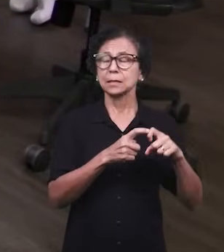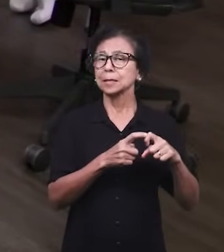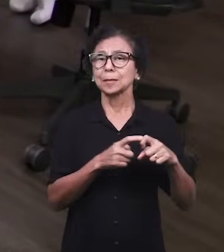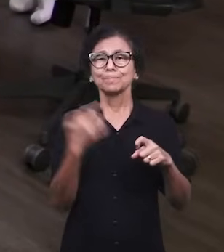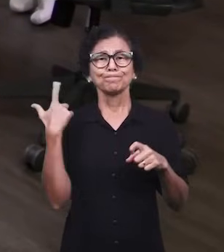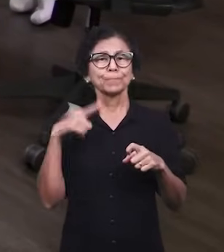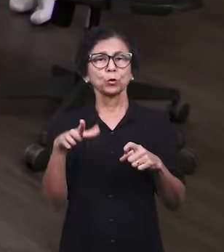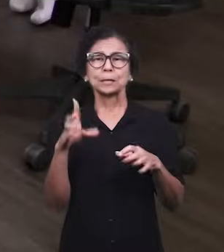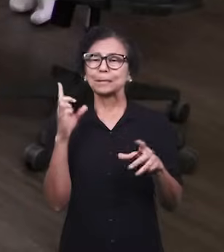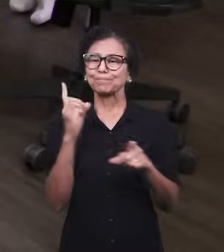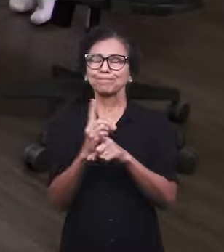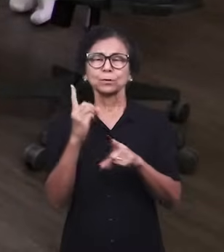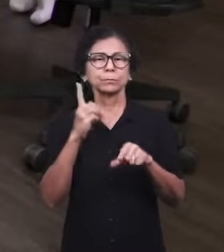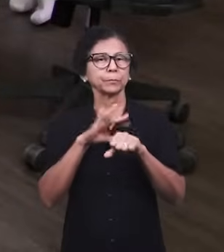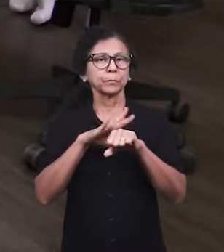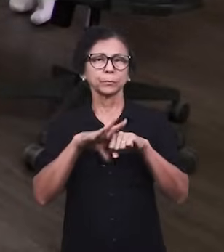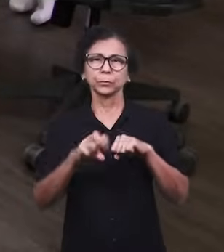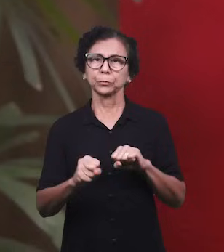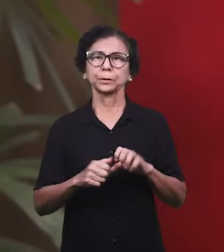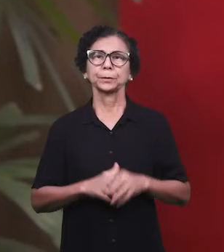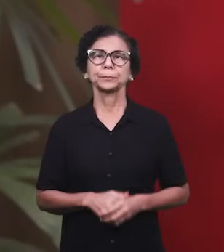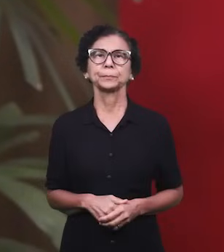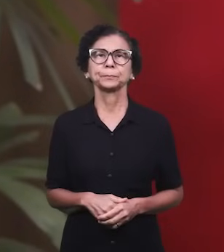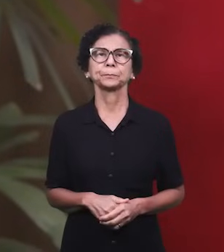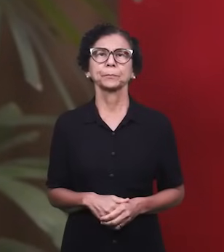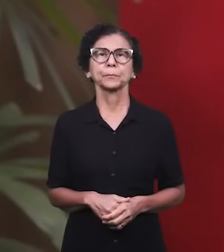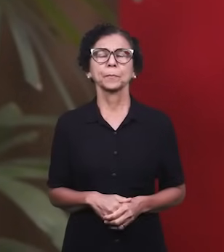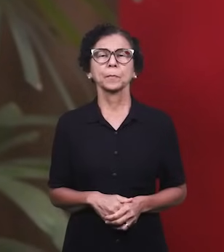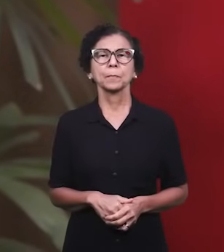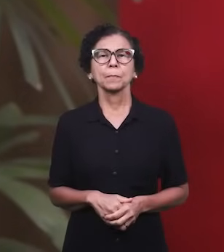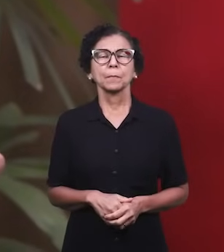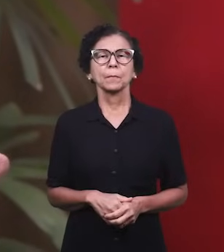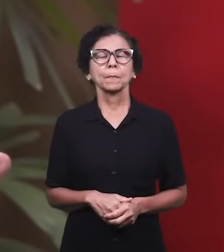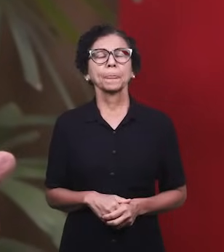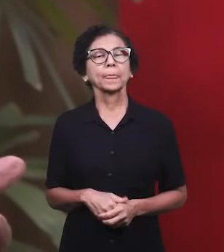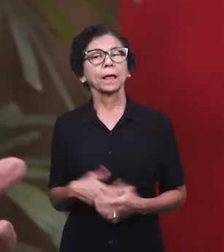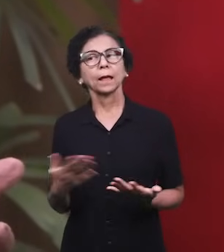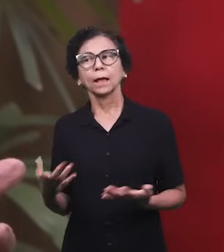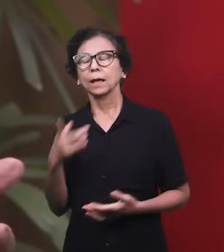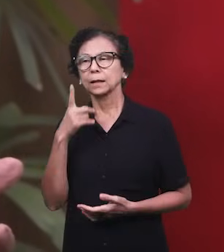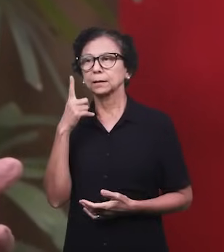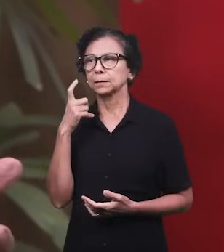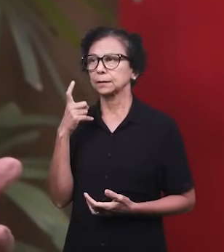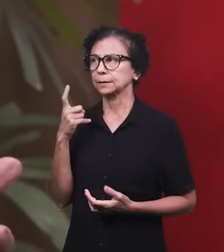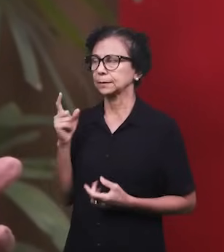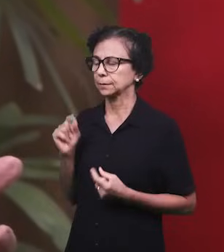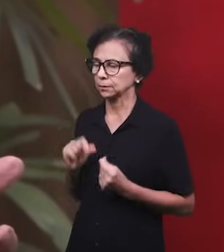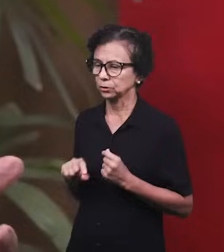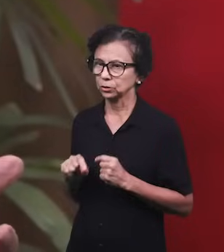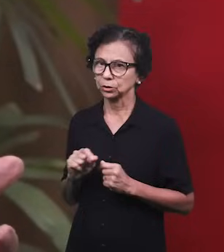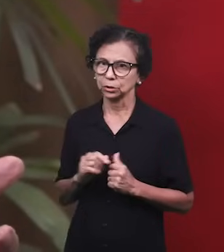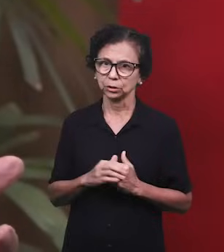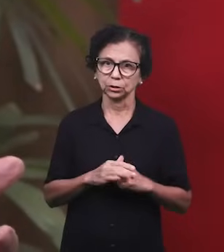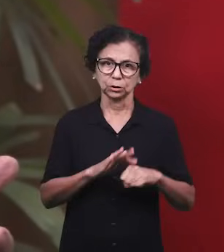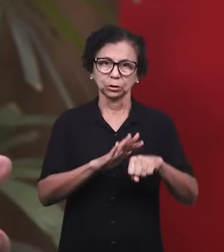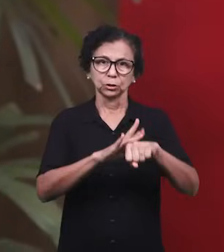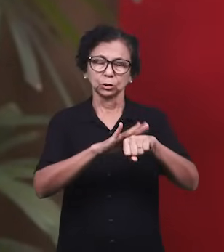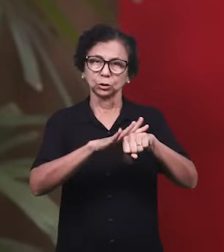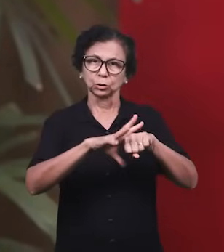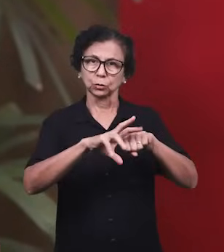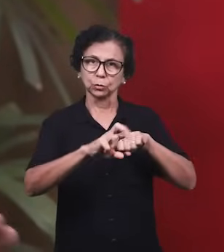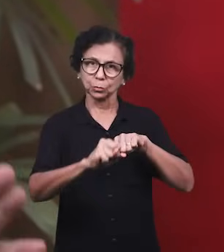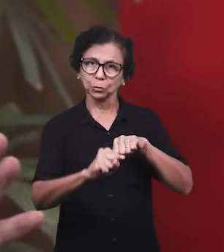é basicamente a diferença. E interessante que, no caso, por exemplo, da